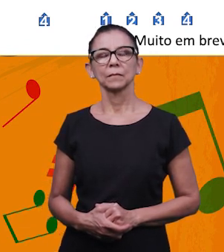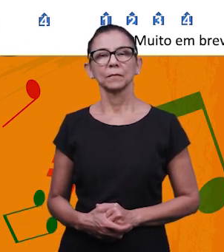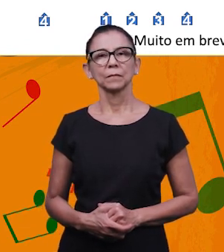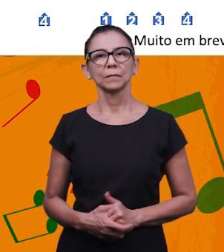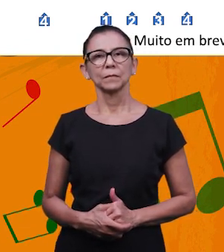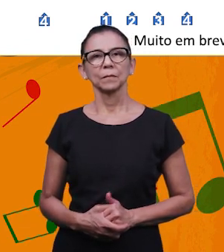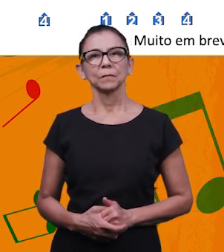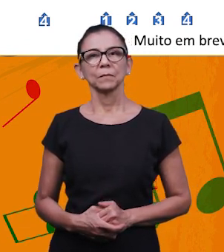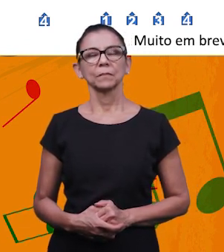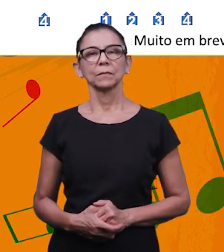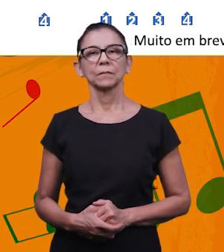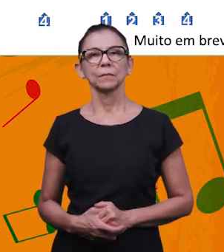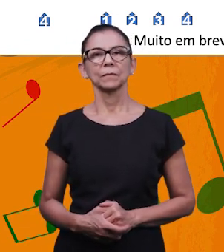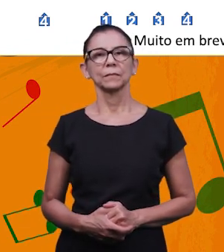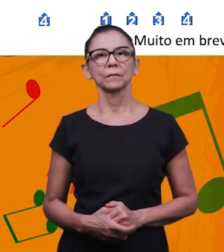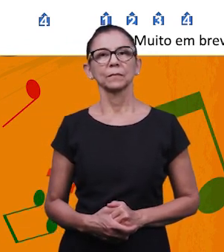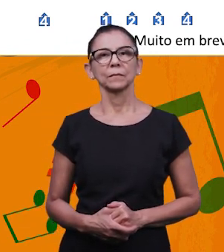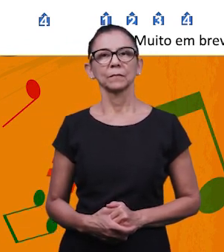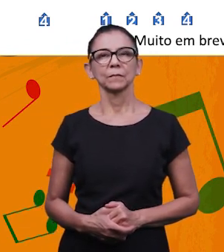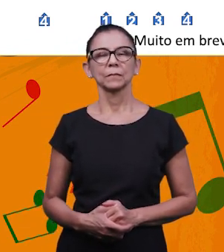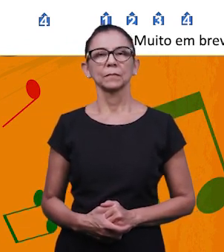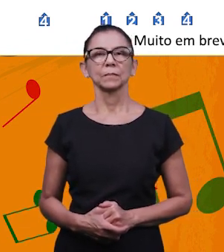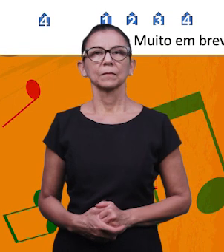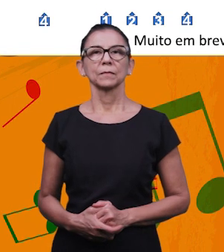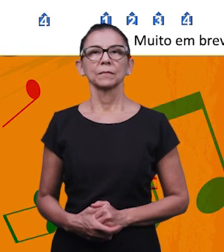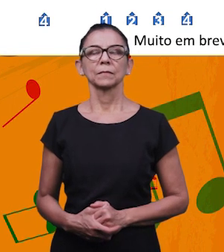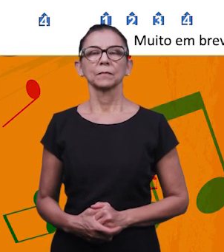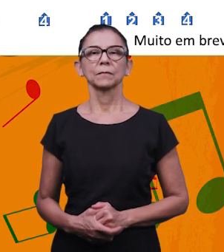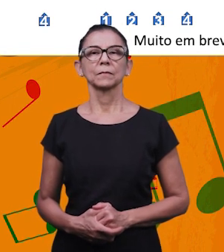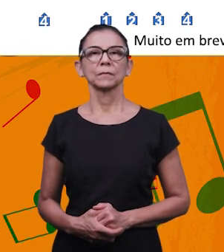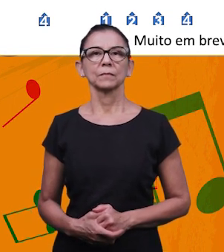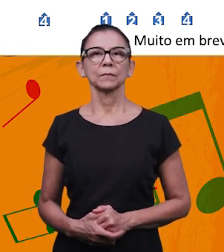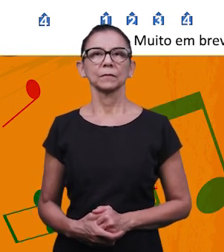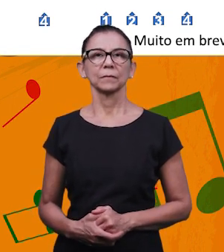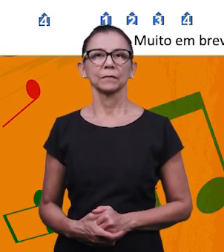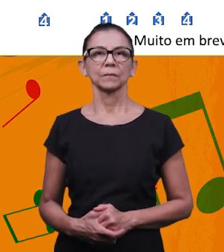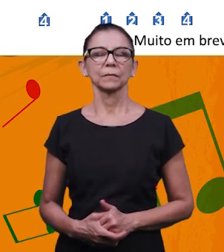1, 2, 3, 4, 1.